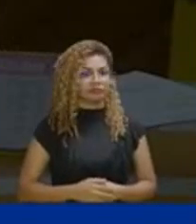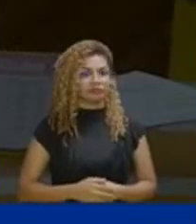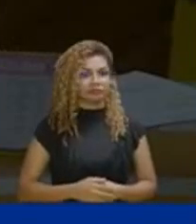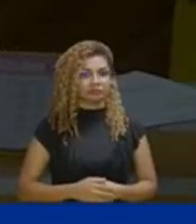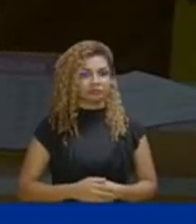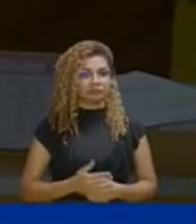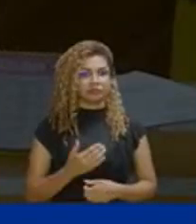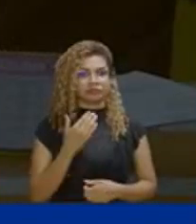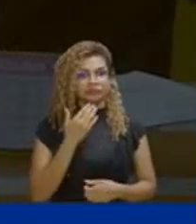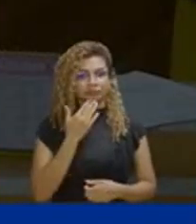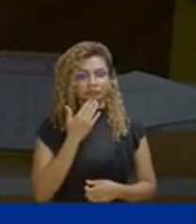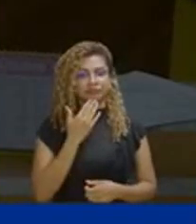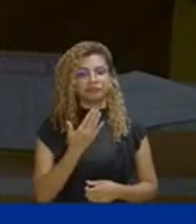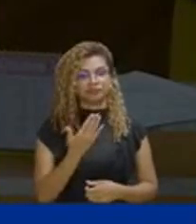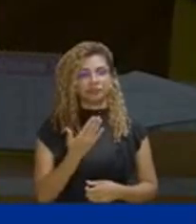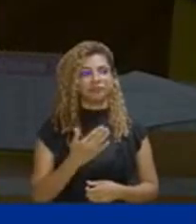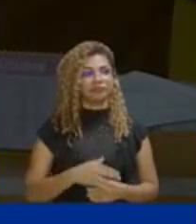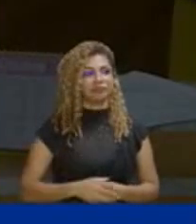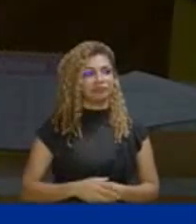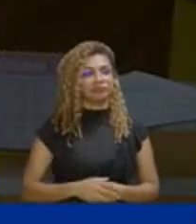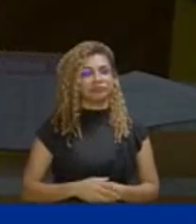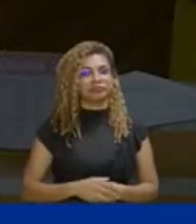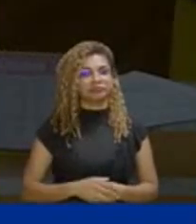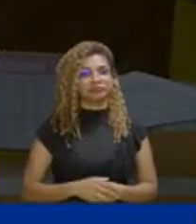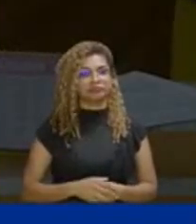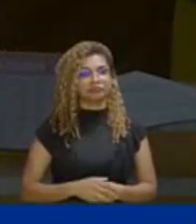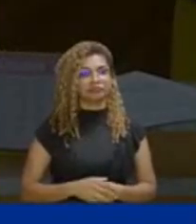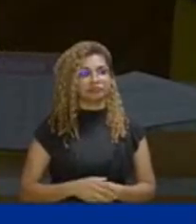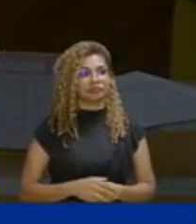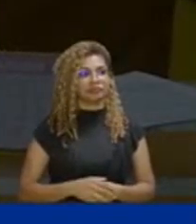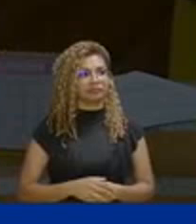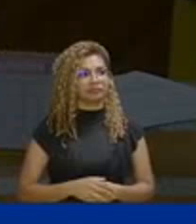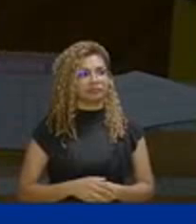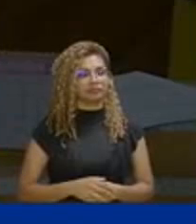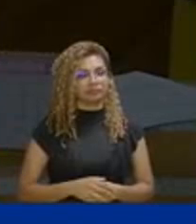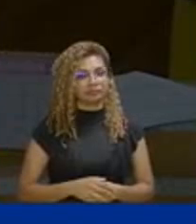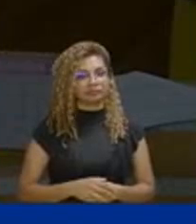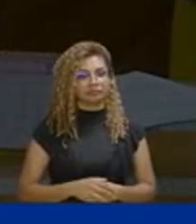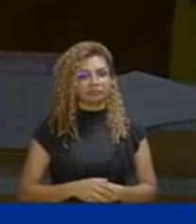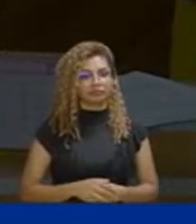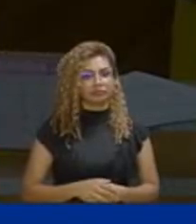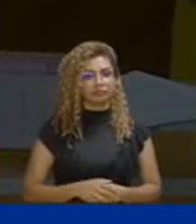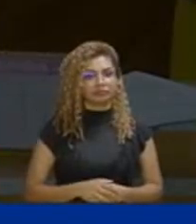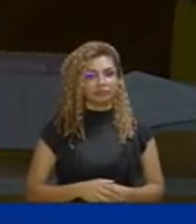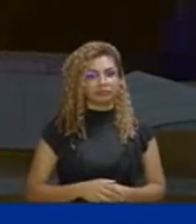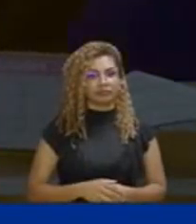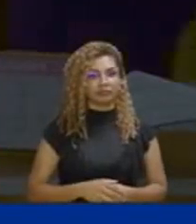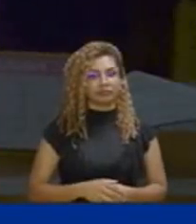Isto, pedir para suspender a transmissão.